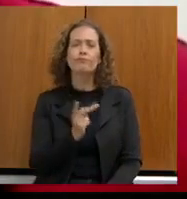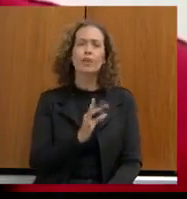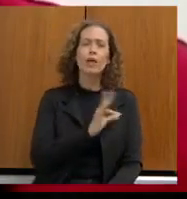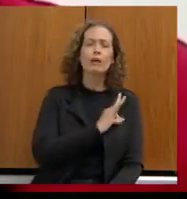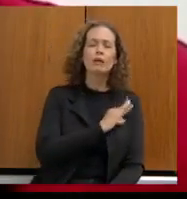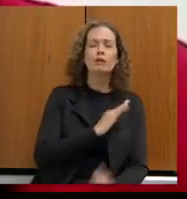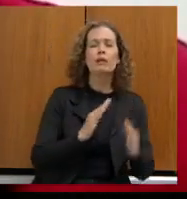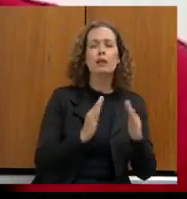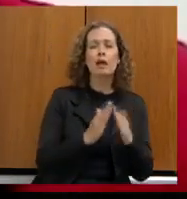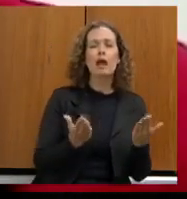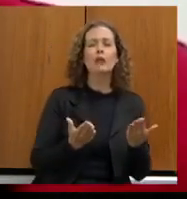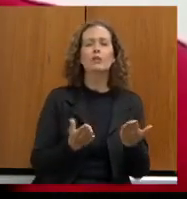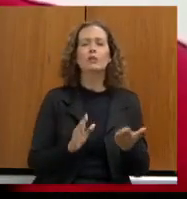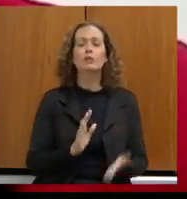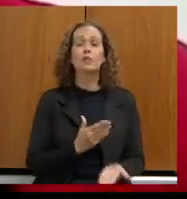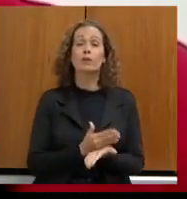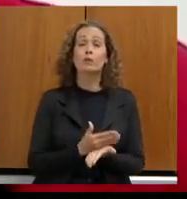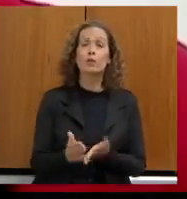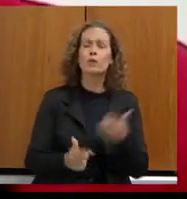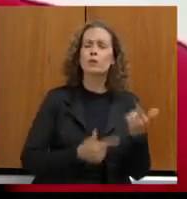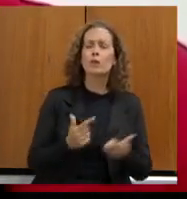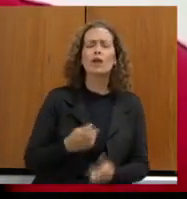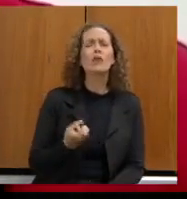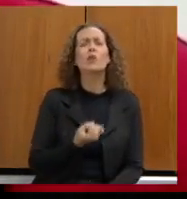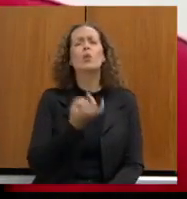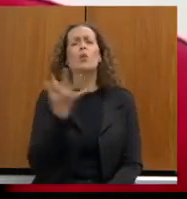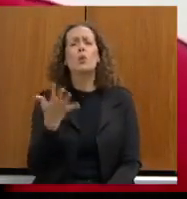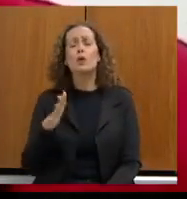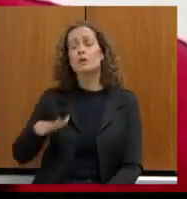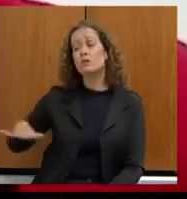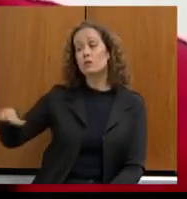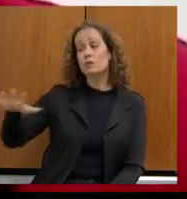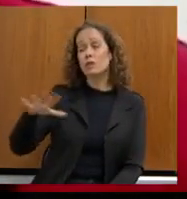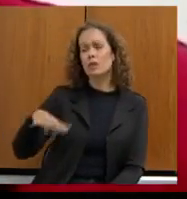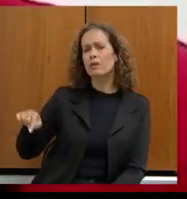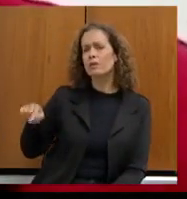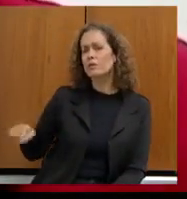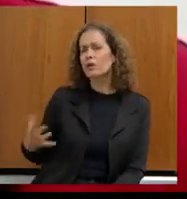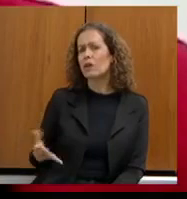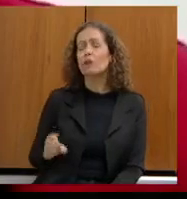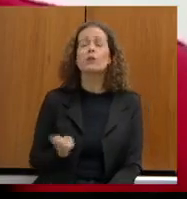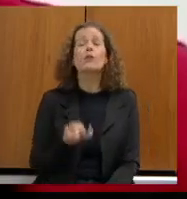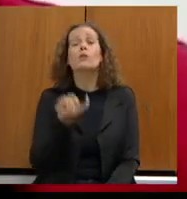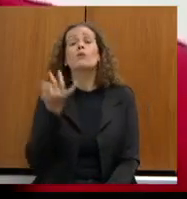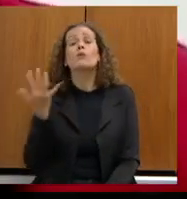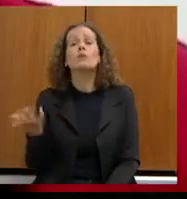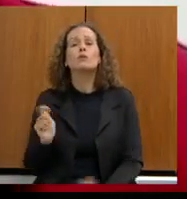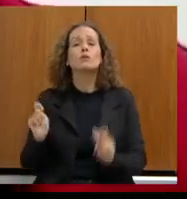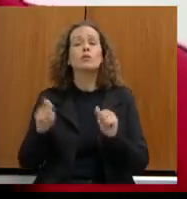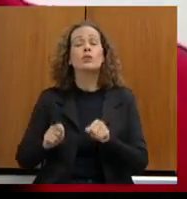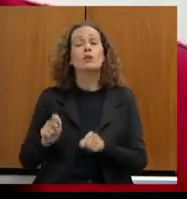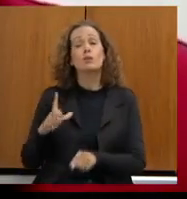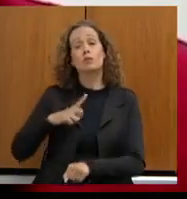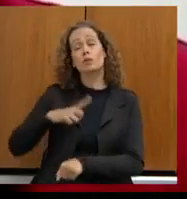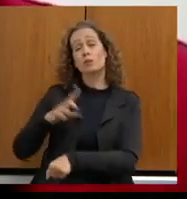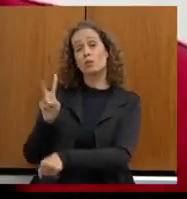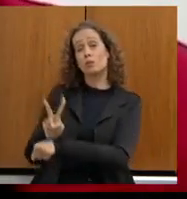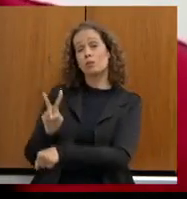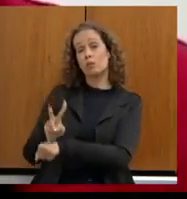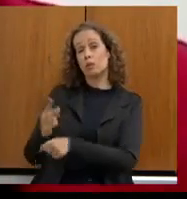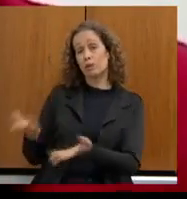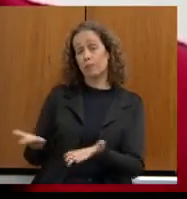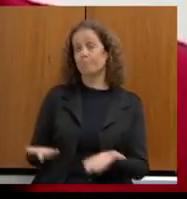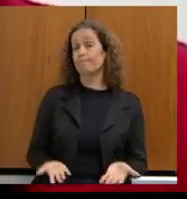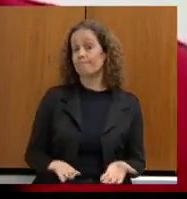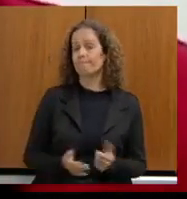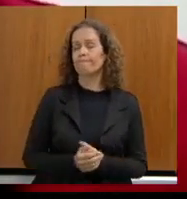serão nomeados novos Delegados para o abraço e Quando poderemos contar com esse plantão veja só